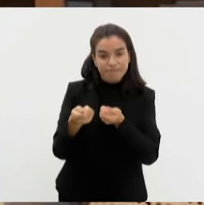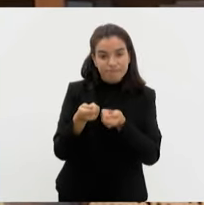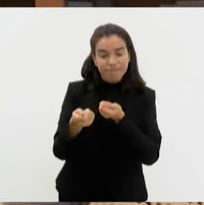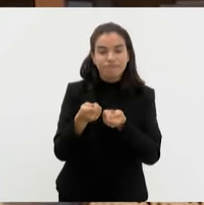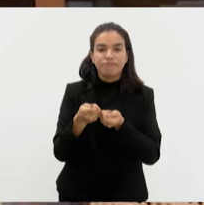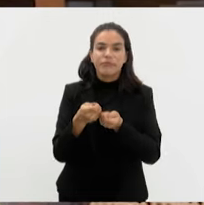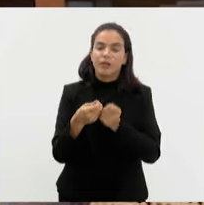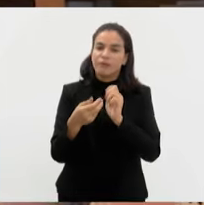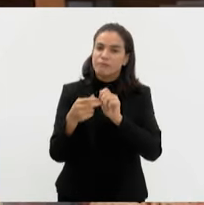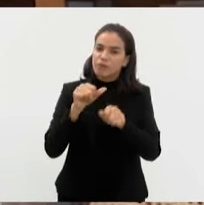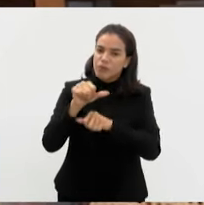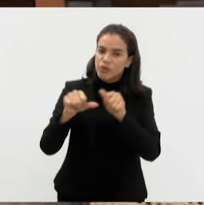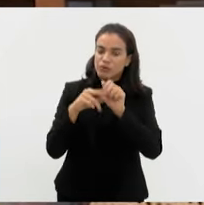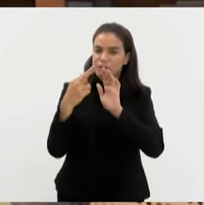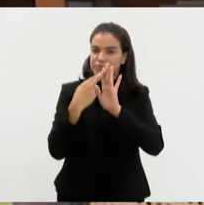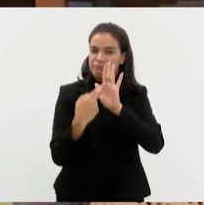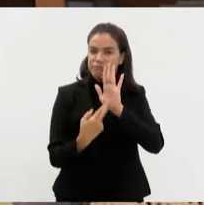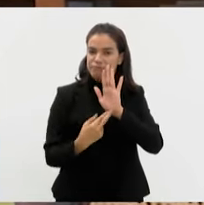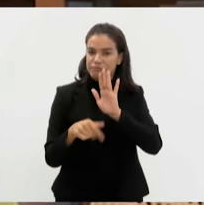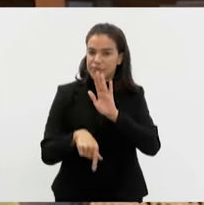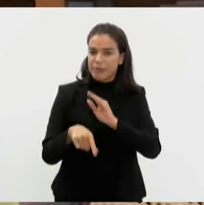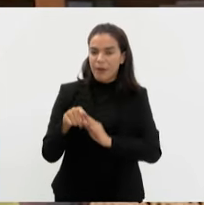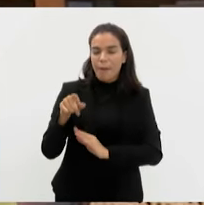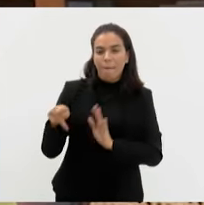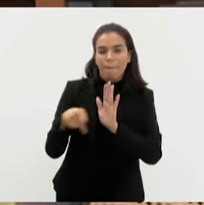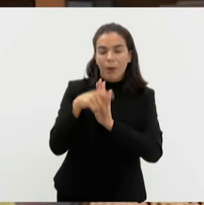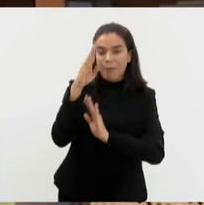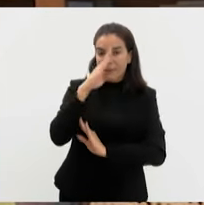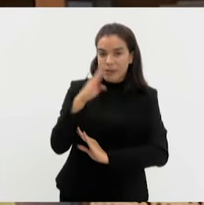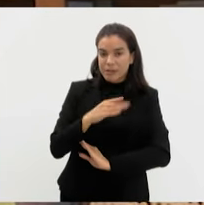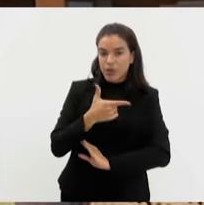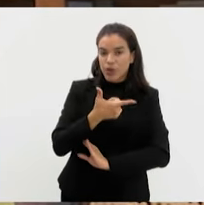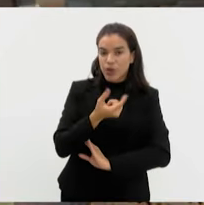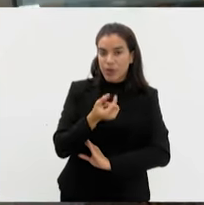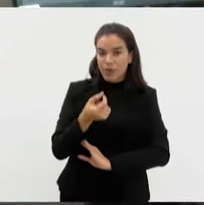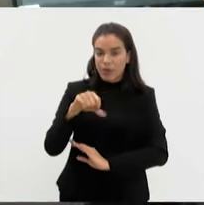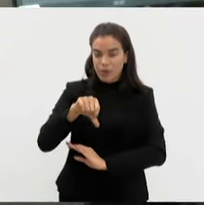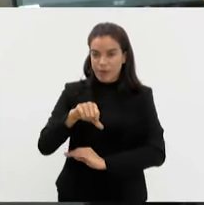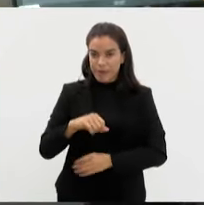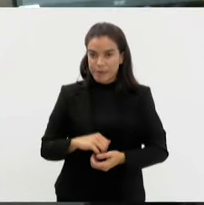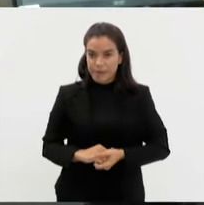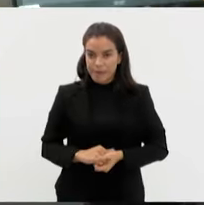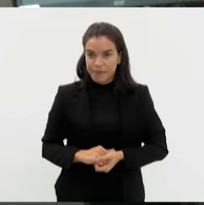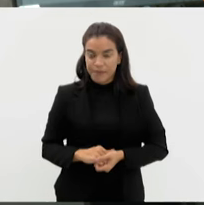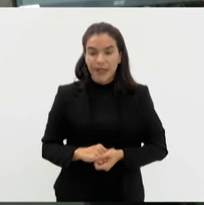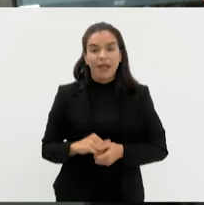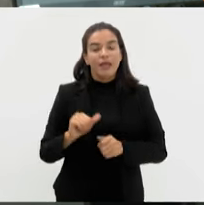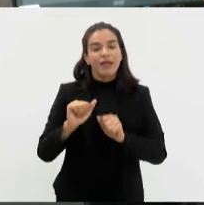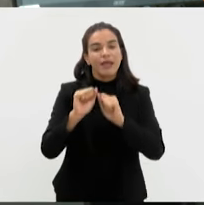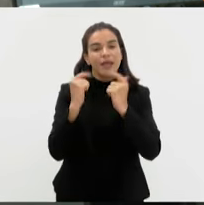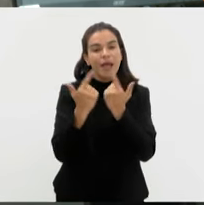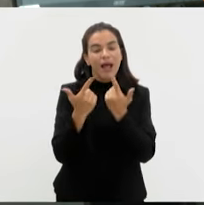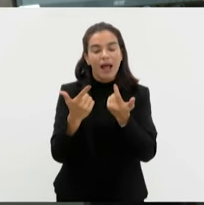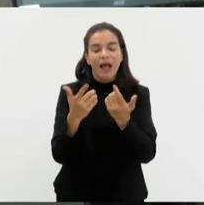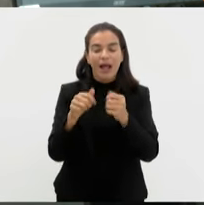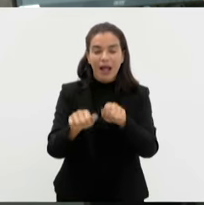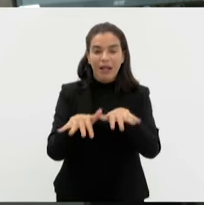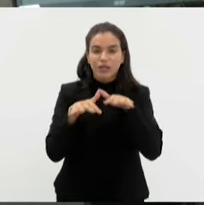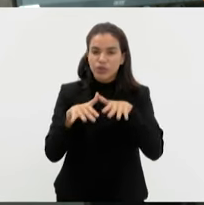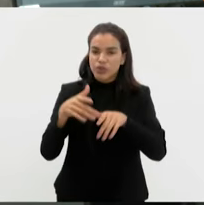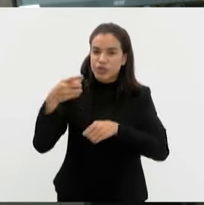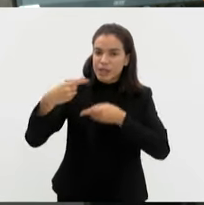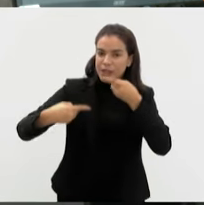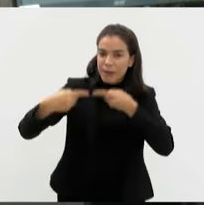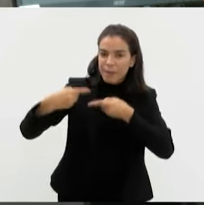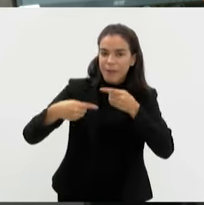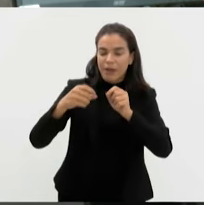a regulamentação que tem vigência no Brasil desde 2009. E a Alerj sedia hoje o debate